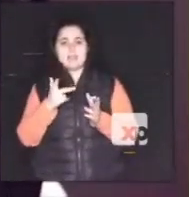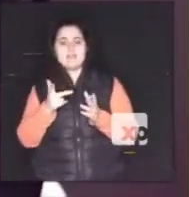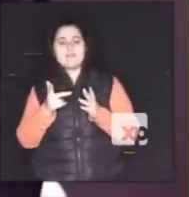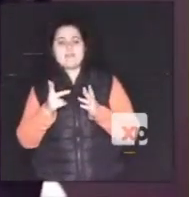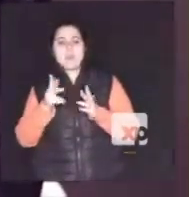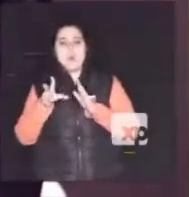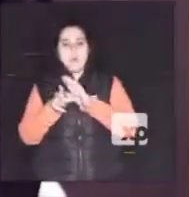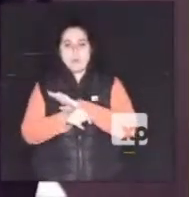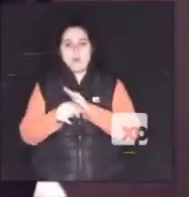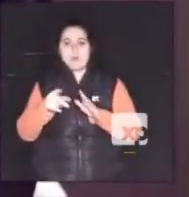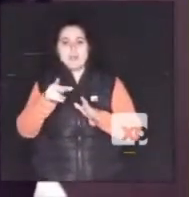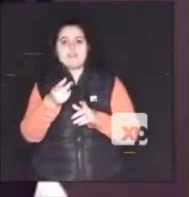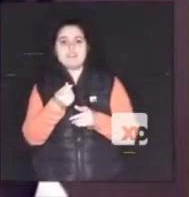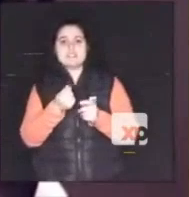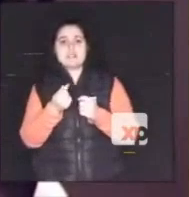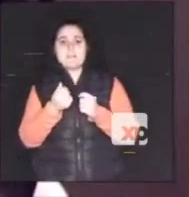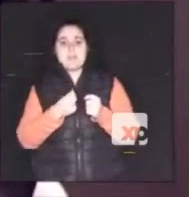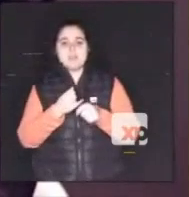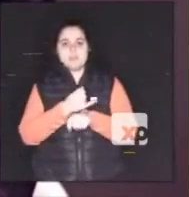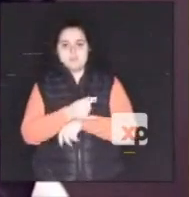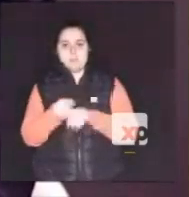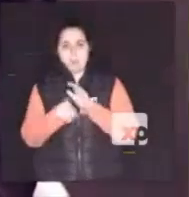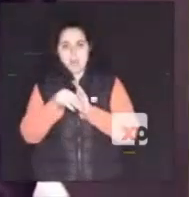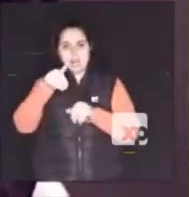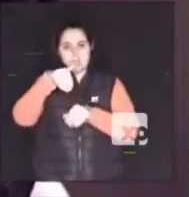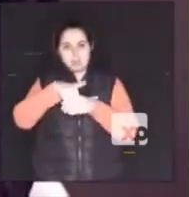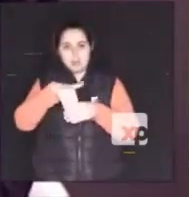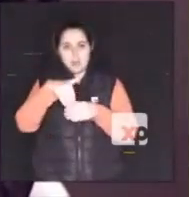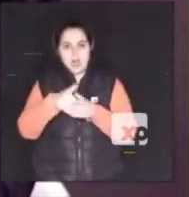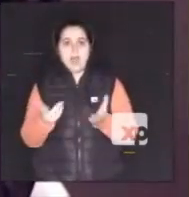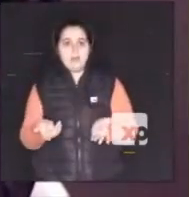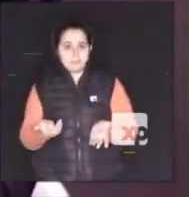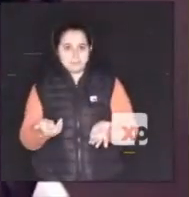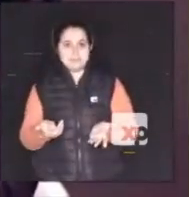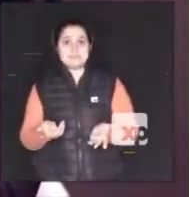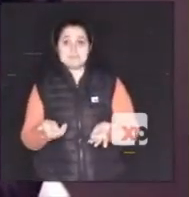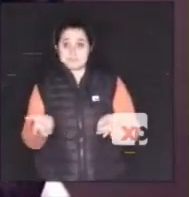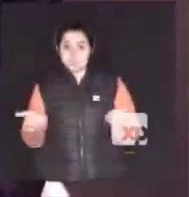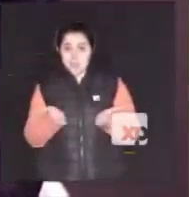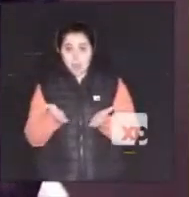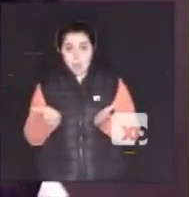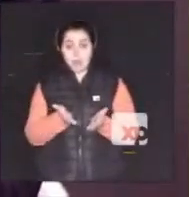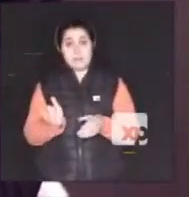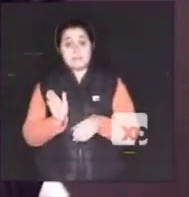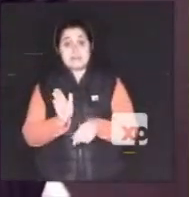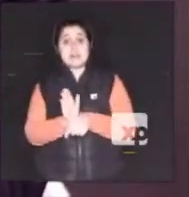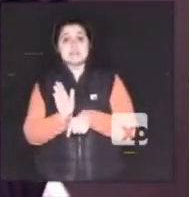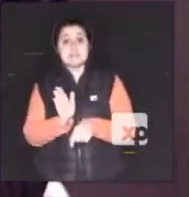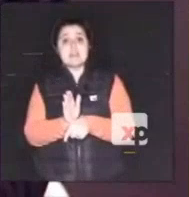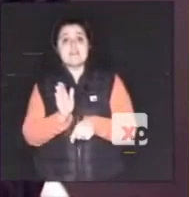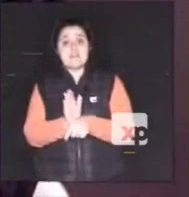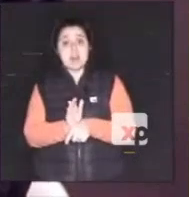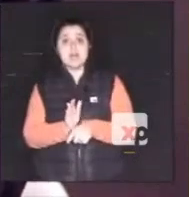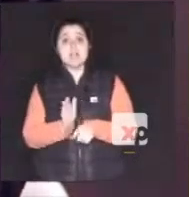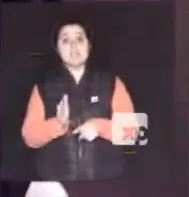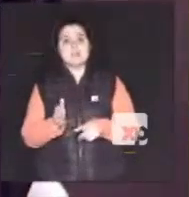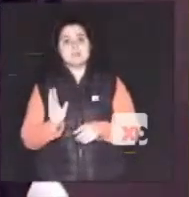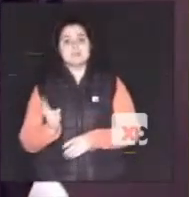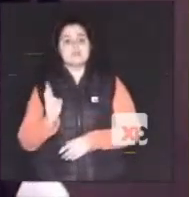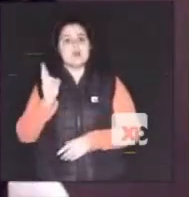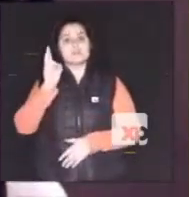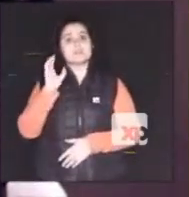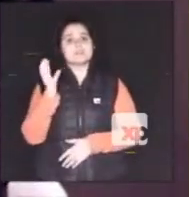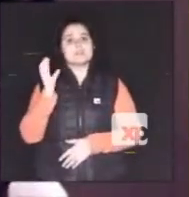financiamento eleitoral é que havia no brasil e agora é preservando os valores